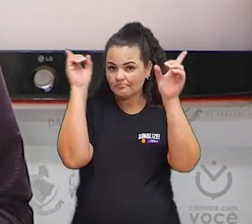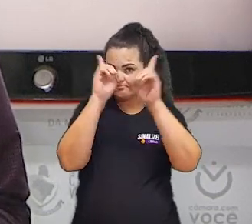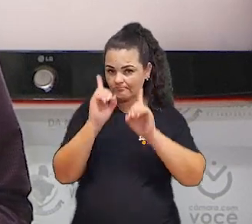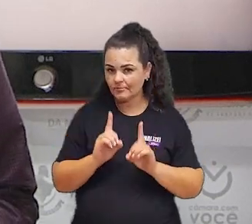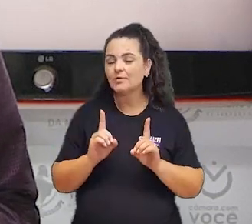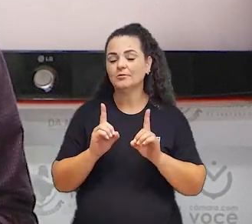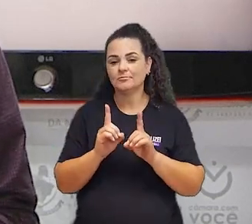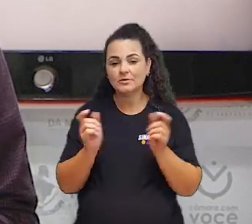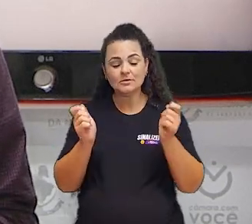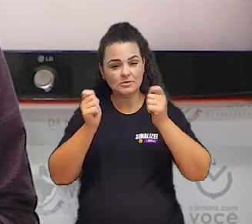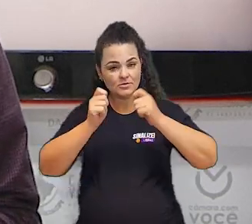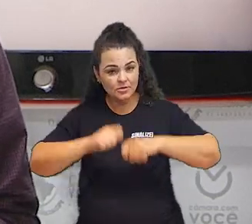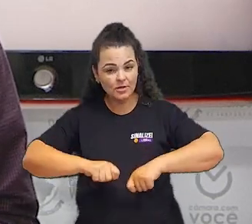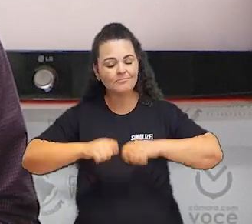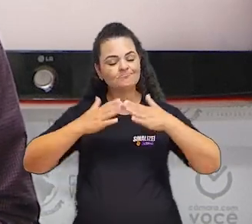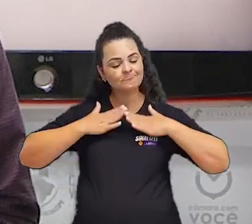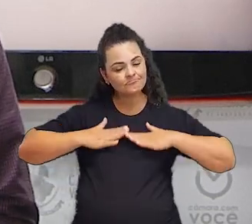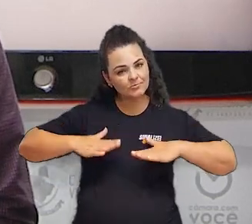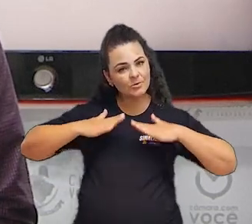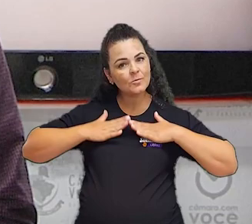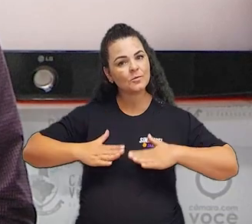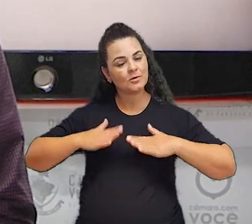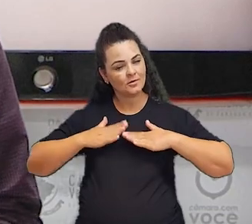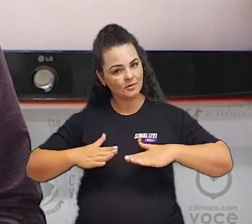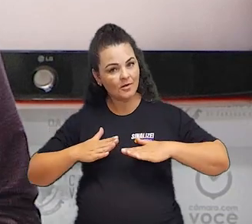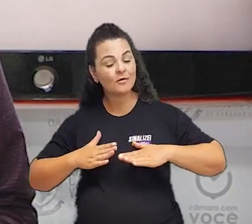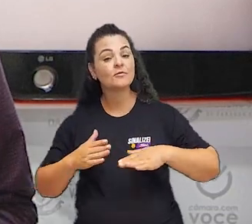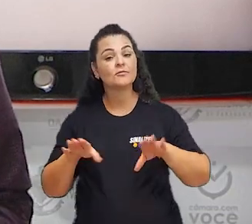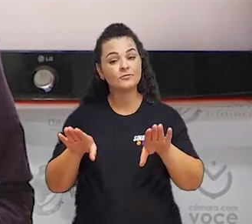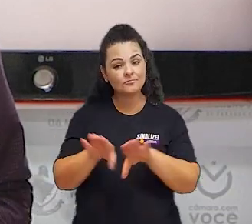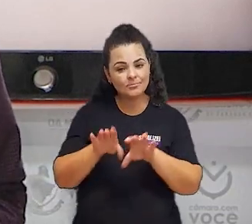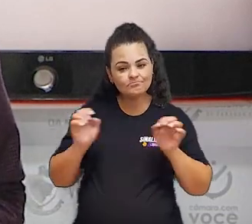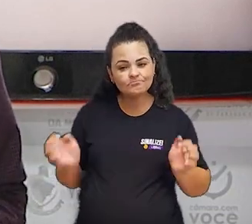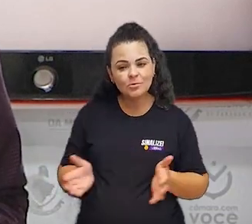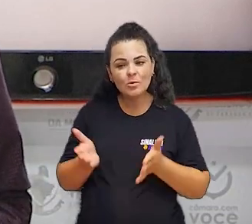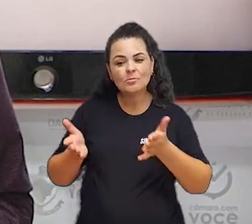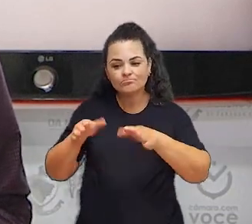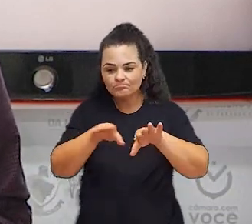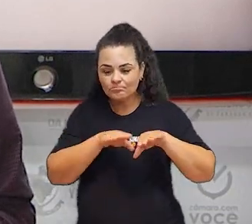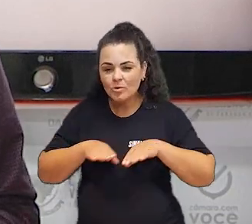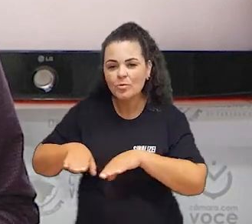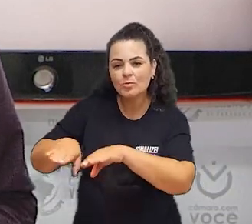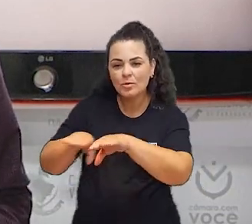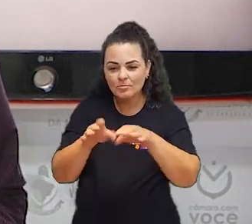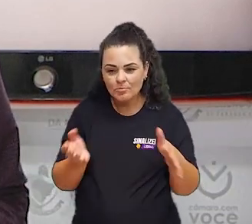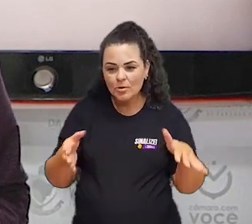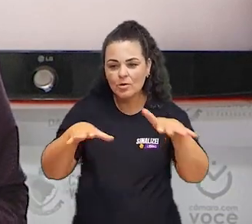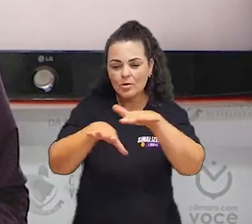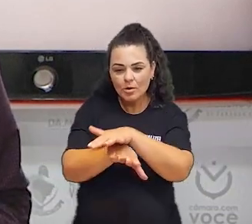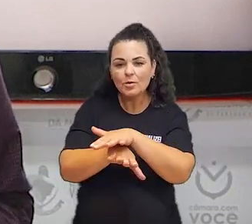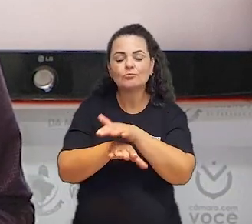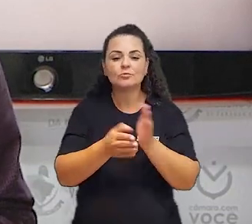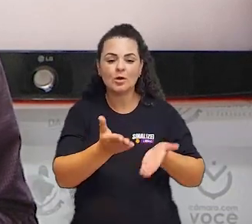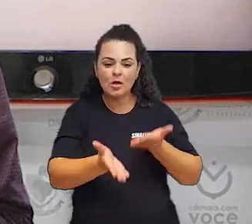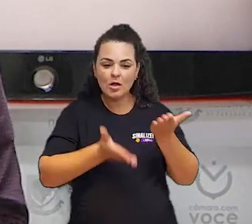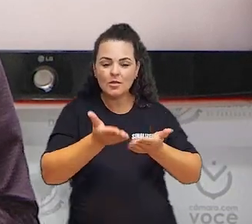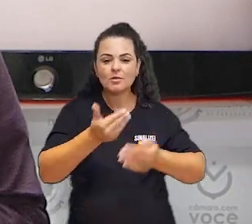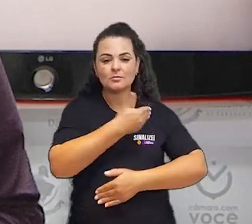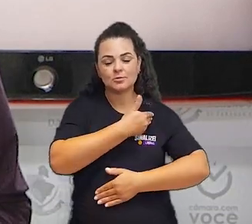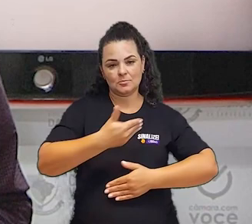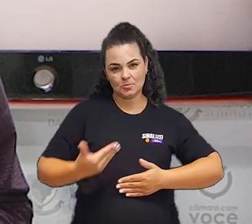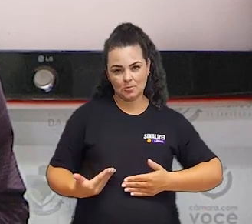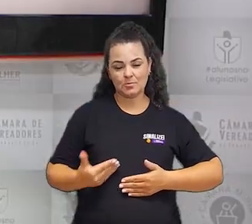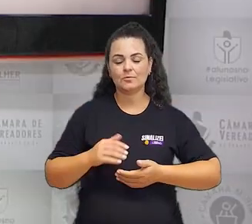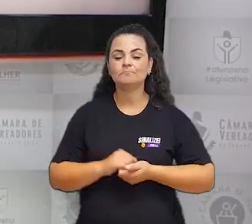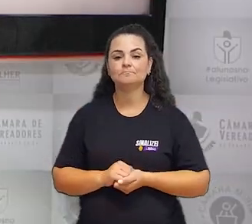deficiência garantirá não apenas comodidade mas também promoverá a inclusão na utilização dos serviços públicos